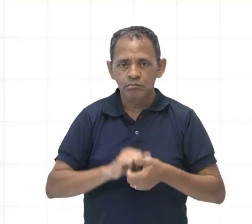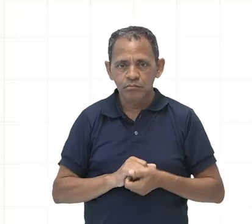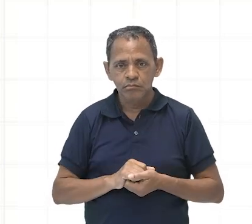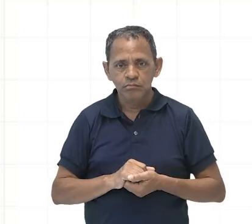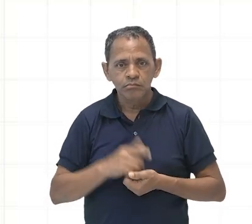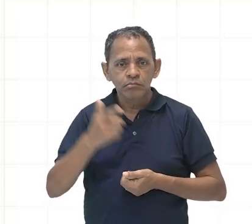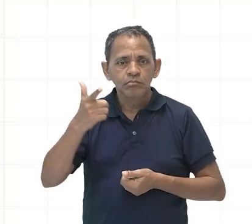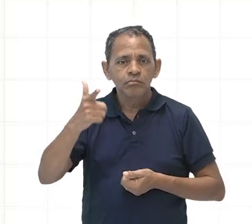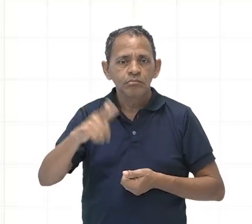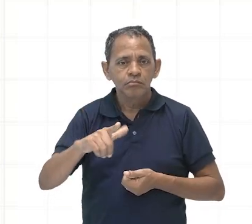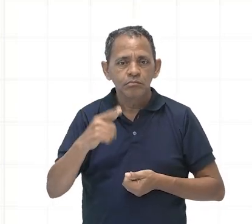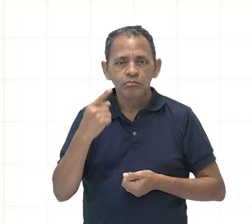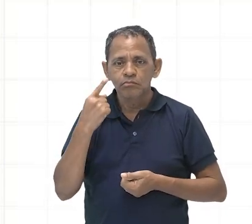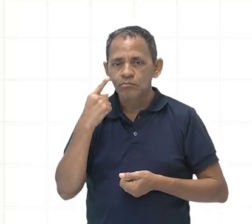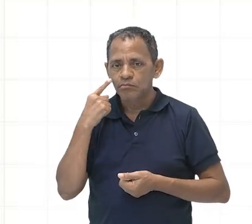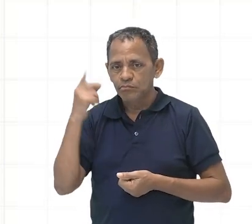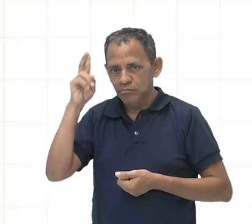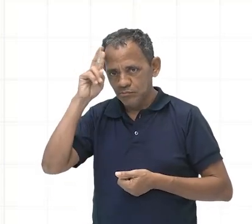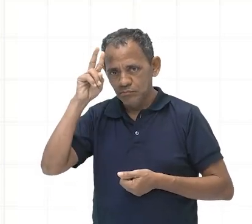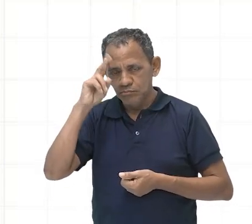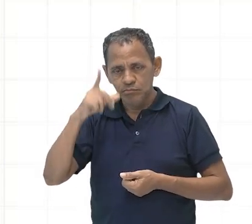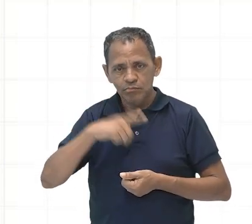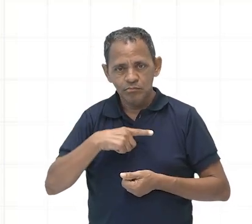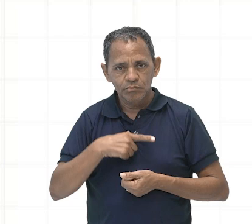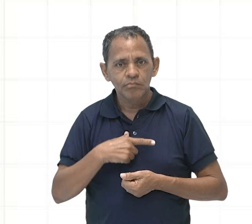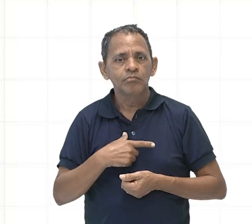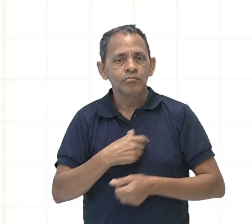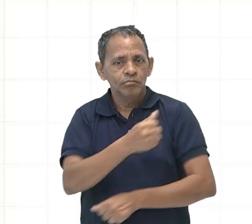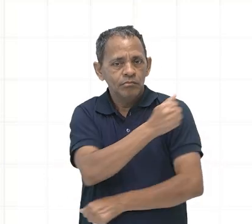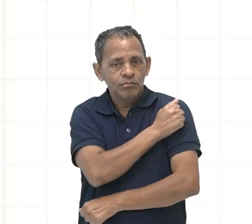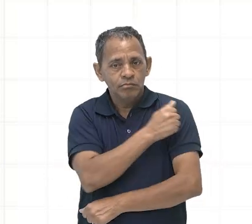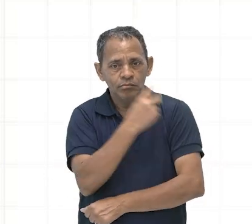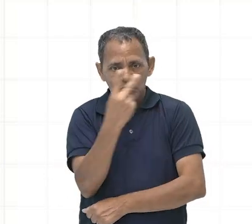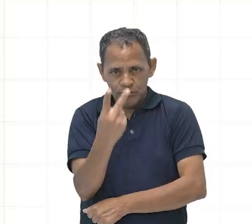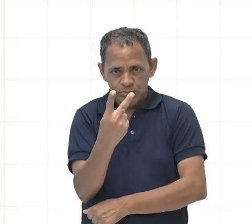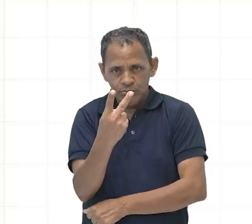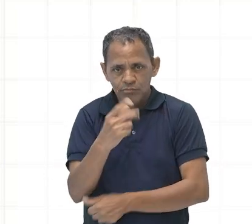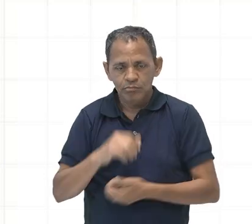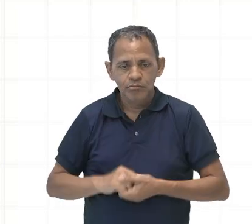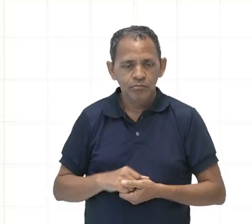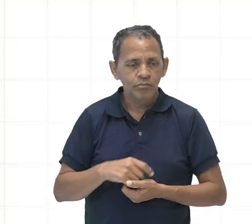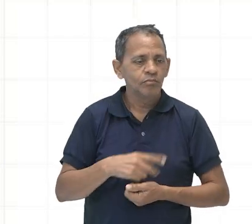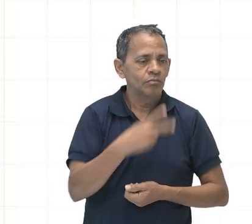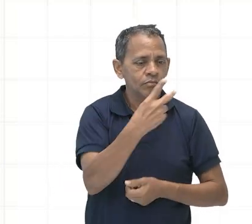Novamente, tivemos 2 alunos, né? Então, vai ficar 2 vezes